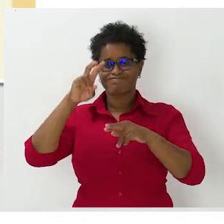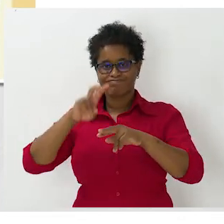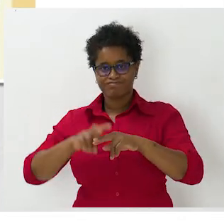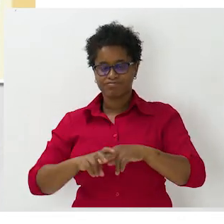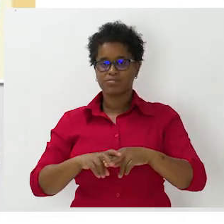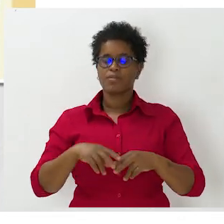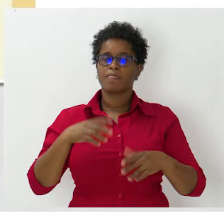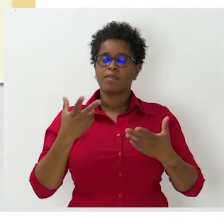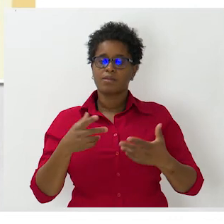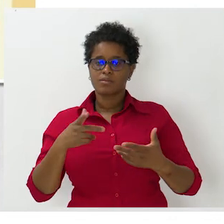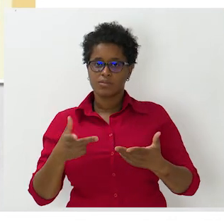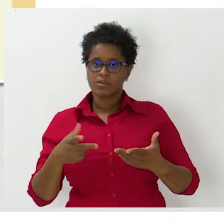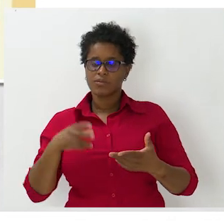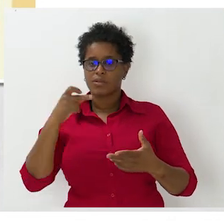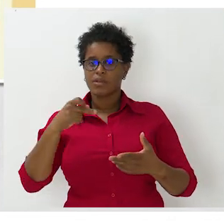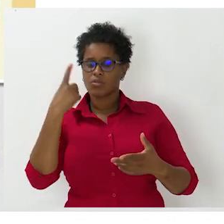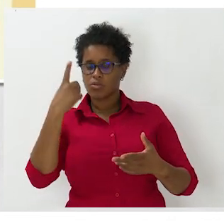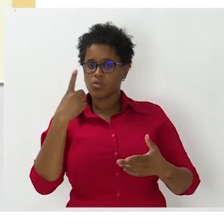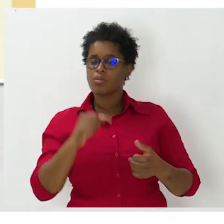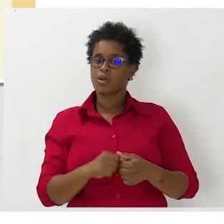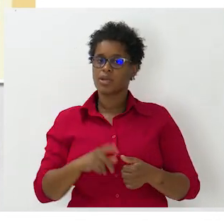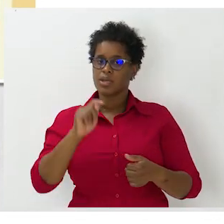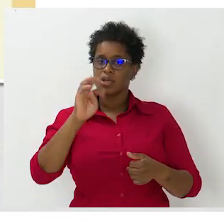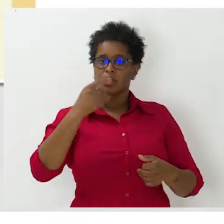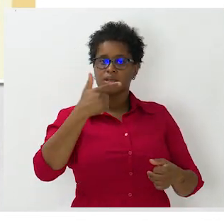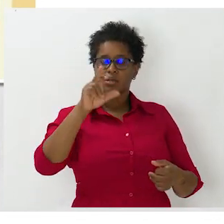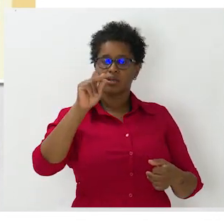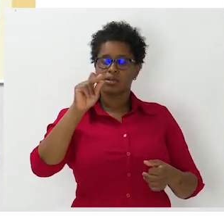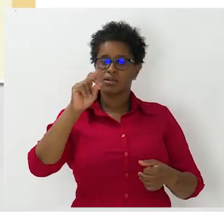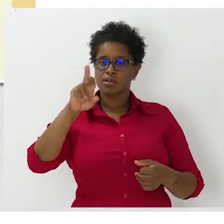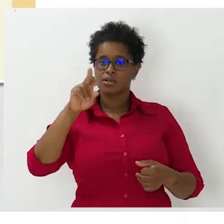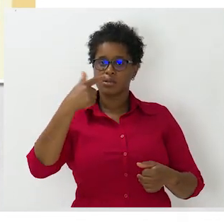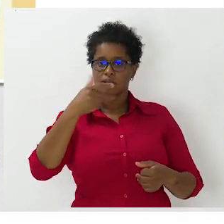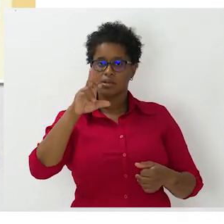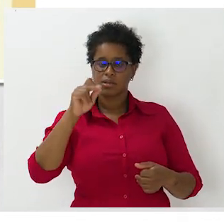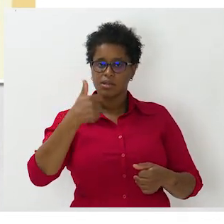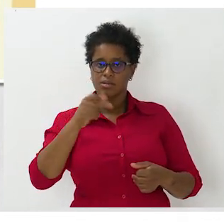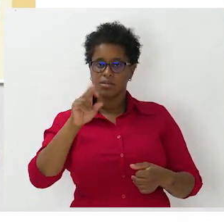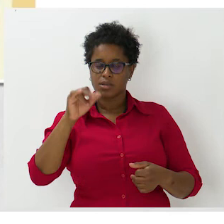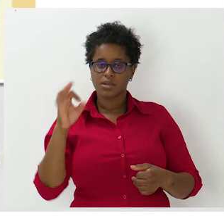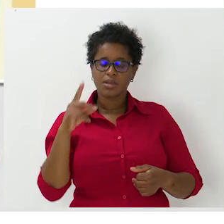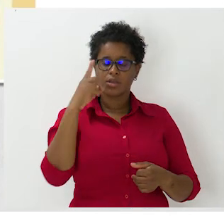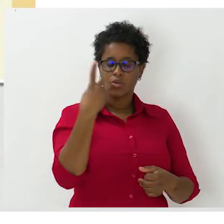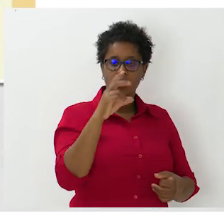flanqueado por uma estrebaria e por um estábulo.